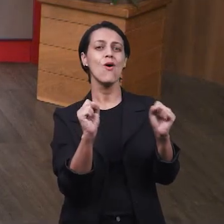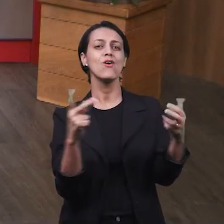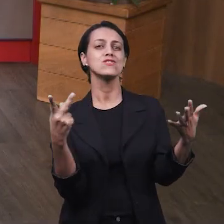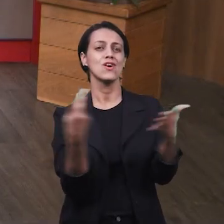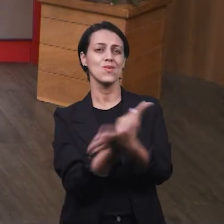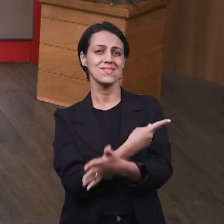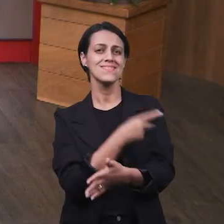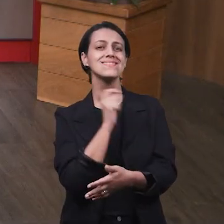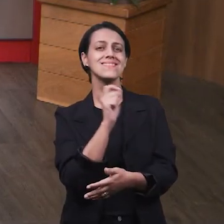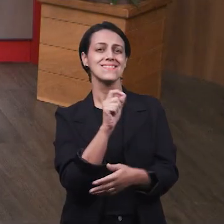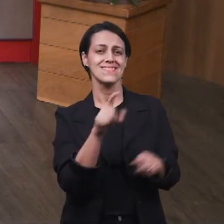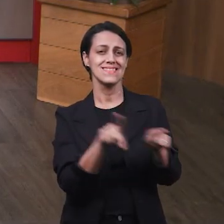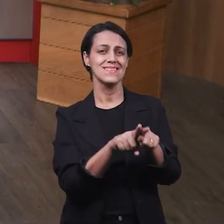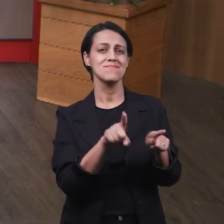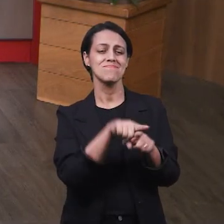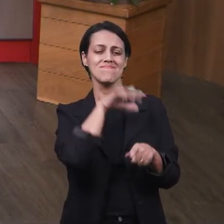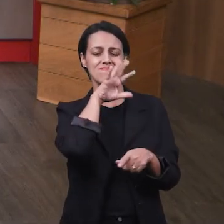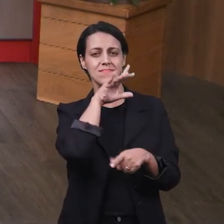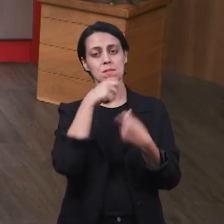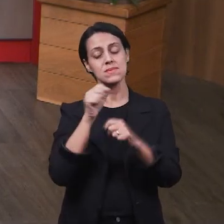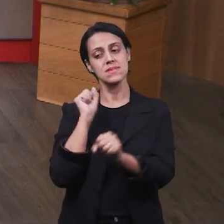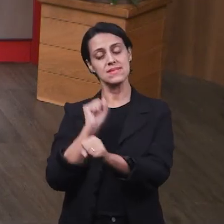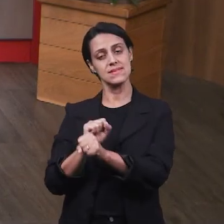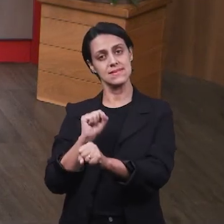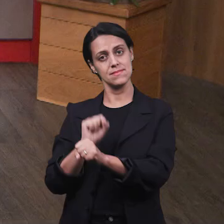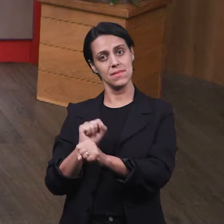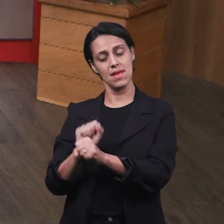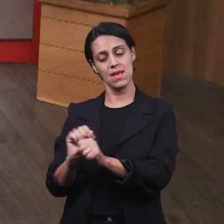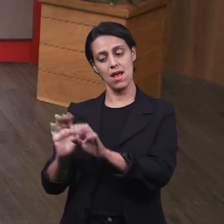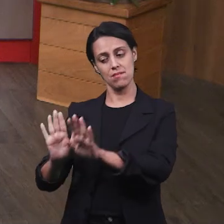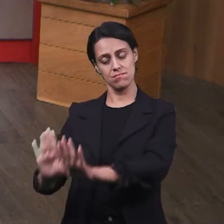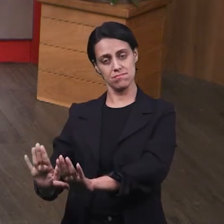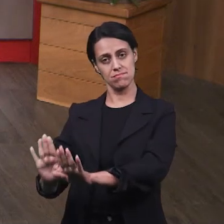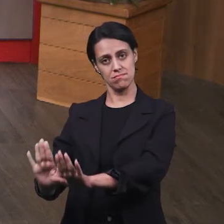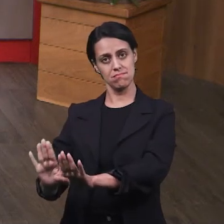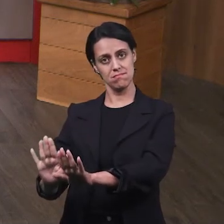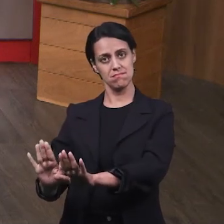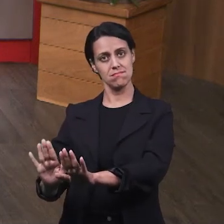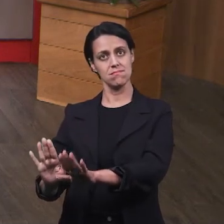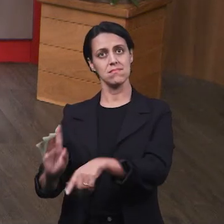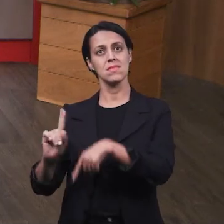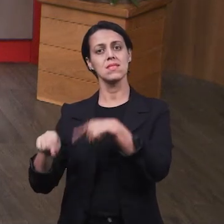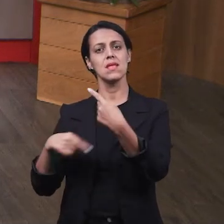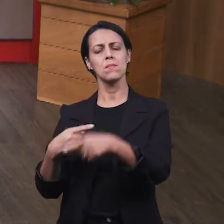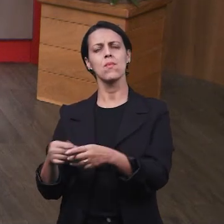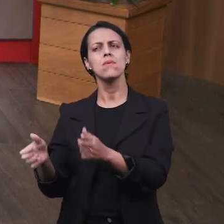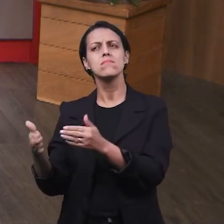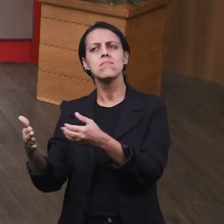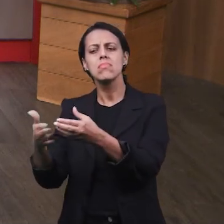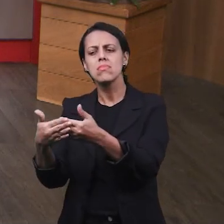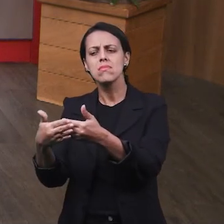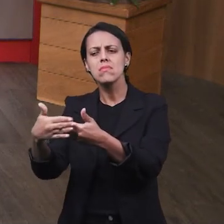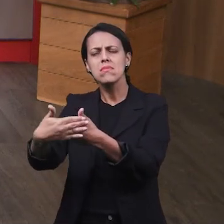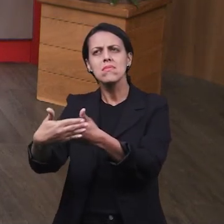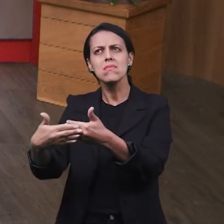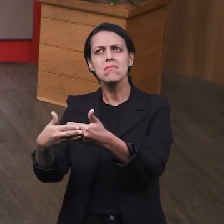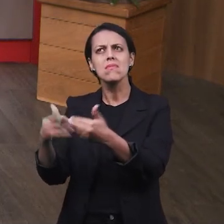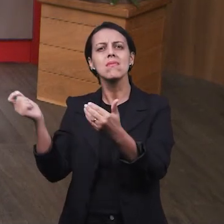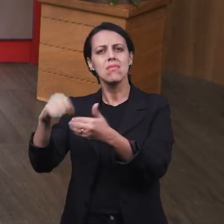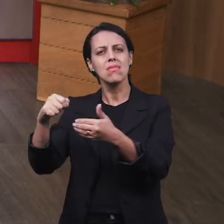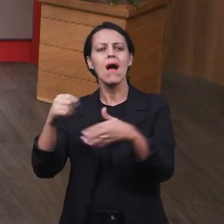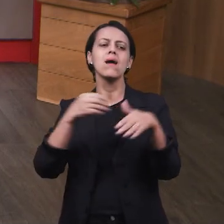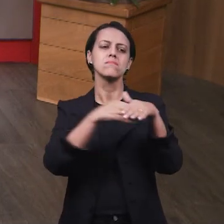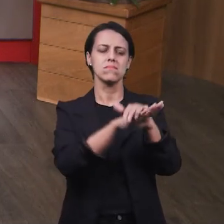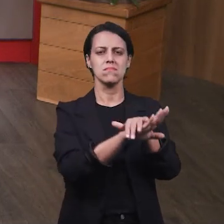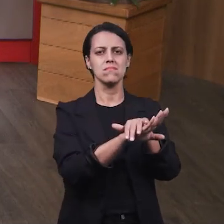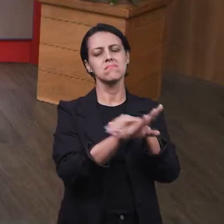comprometida. O ideal é esperar que eles fiquem em temperatura ambiente. Ao voltar da feira ou do supermercado, em um